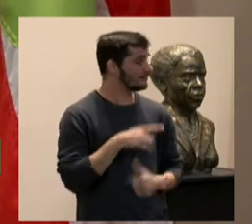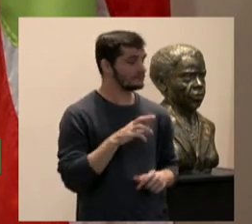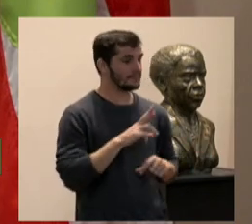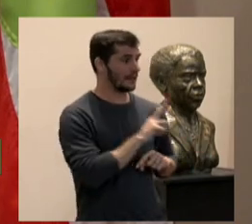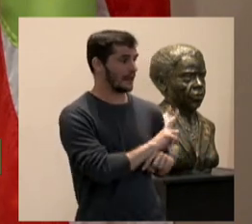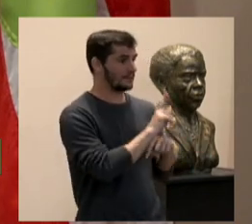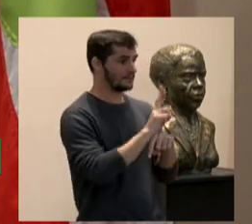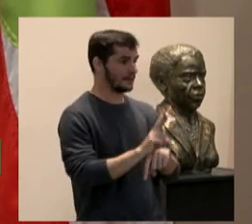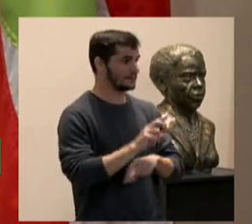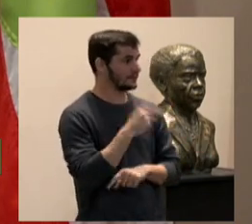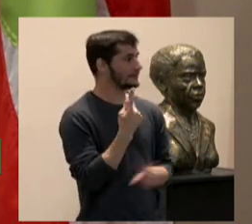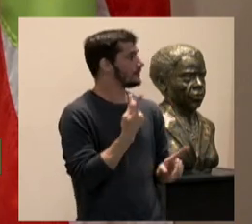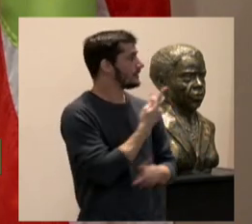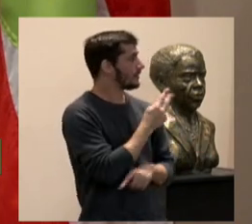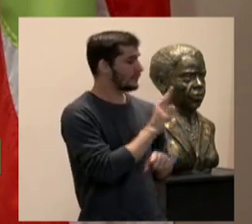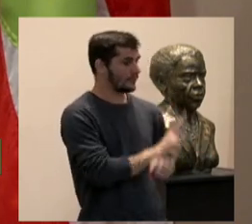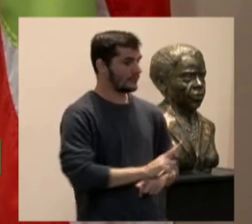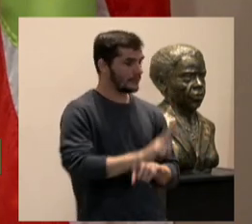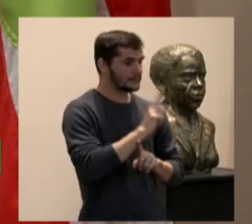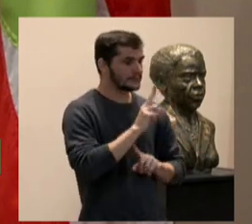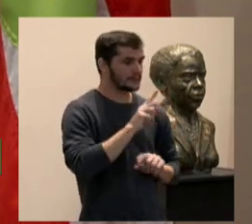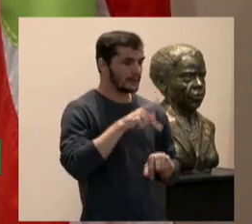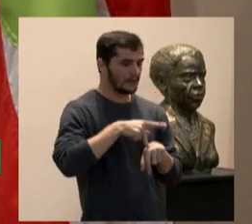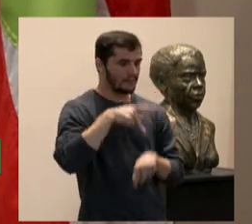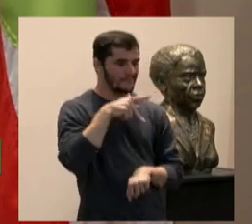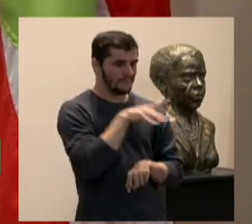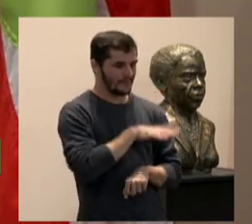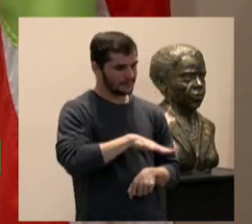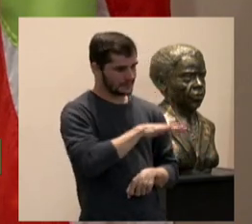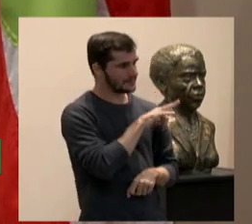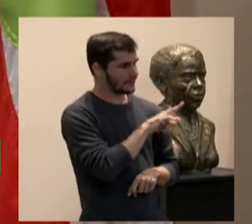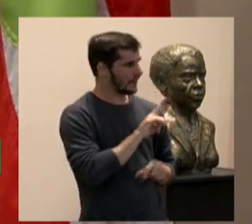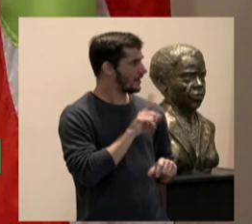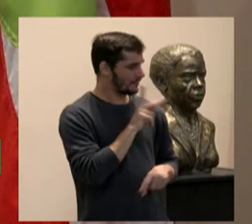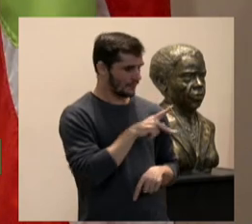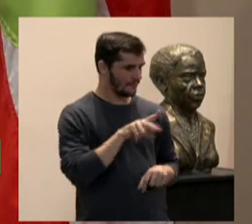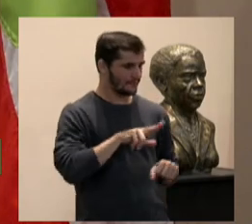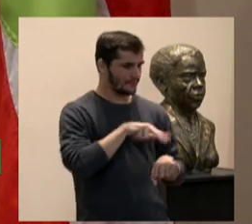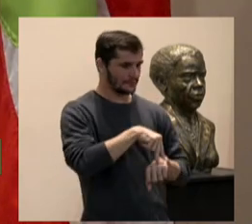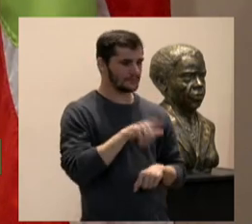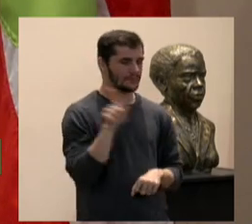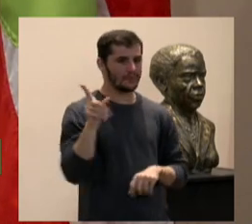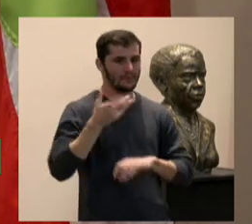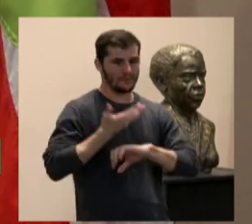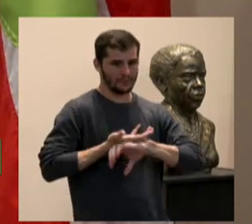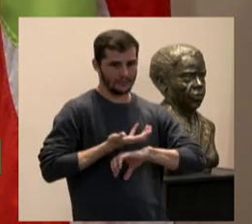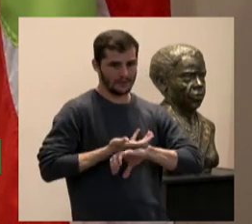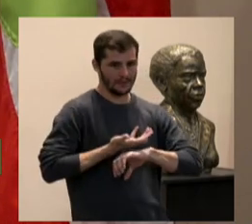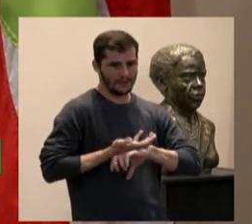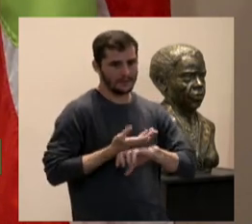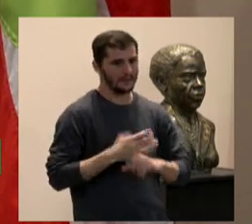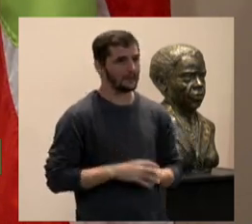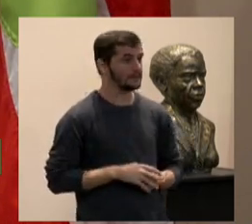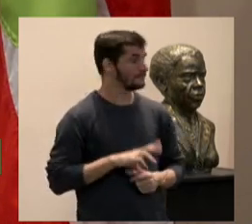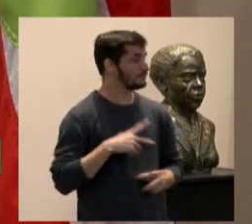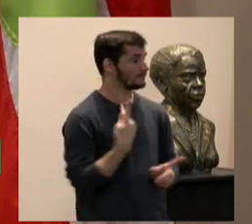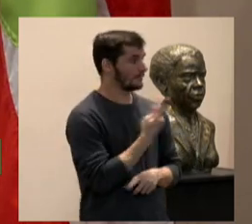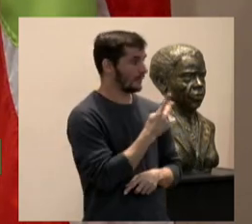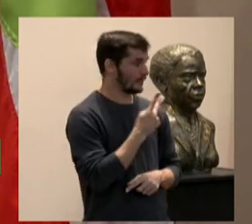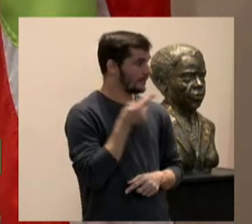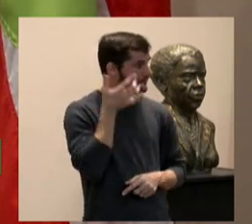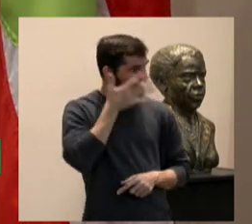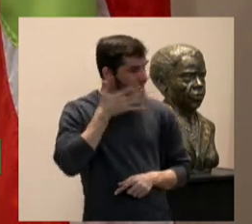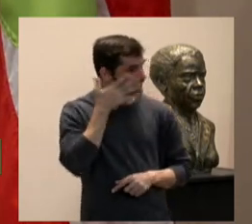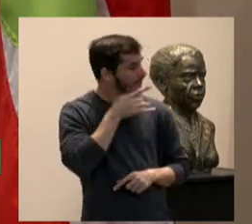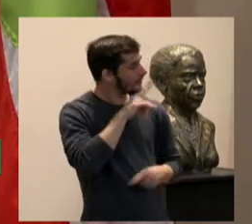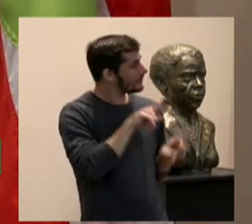minha universidade e o programa de pós-graduação em educação da UDESC. Eu faço minhas as palavras iniciais